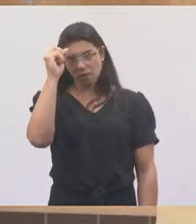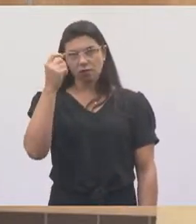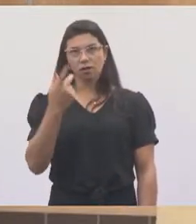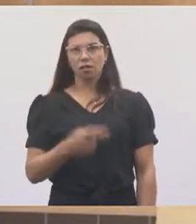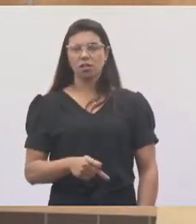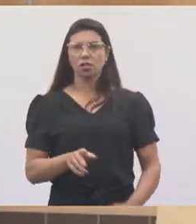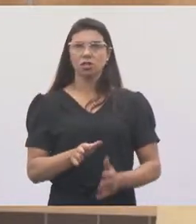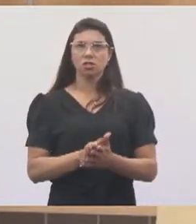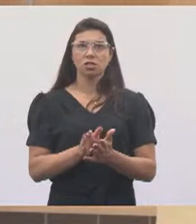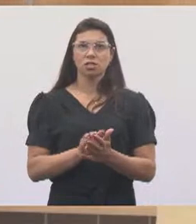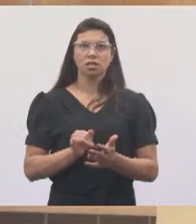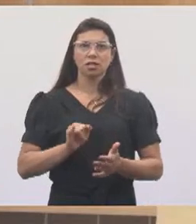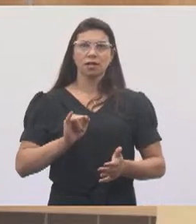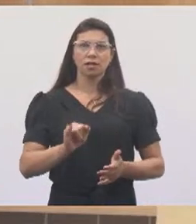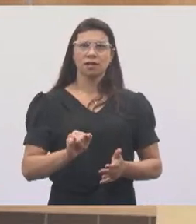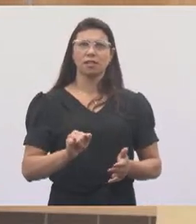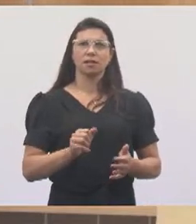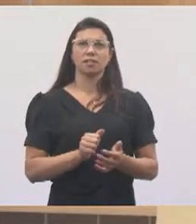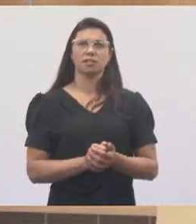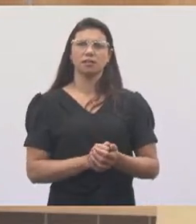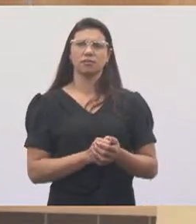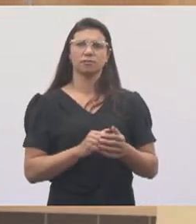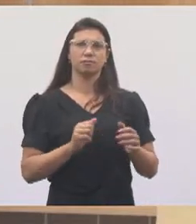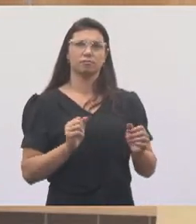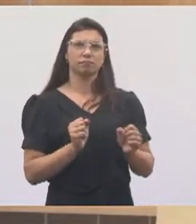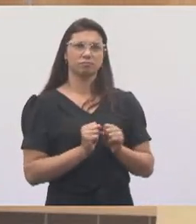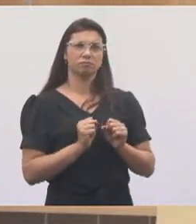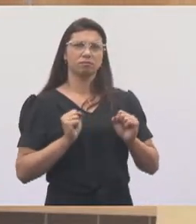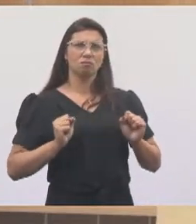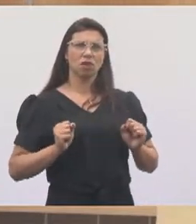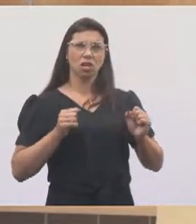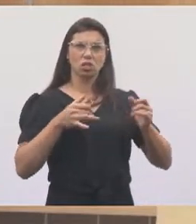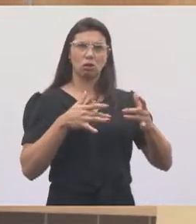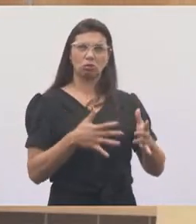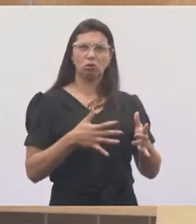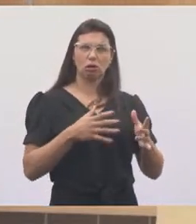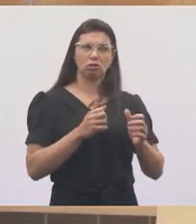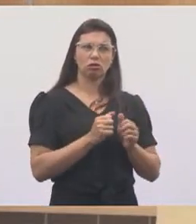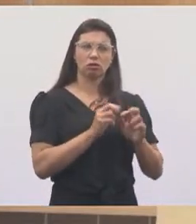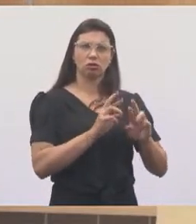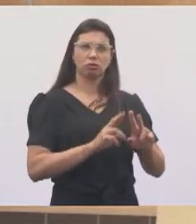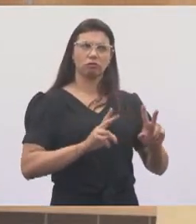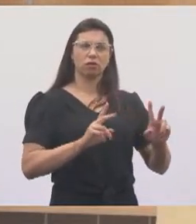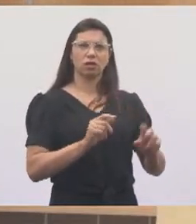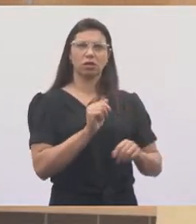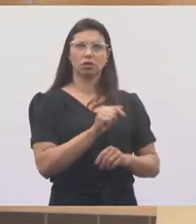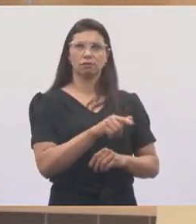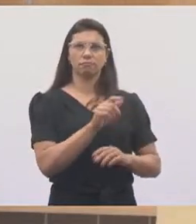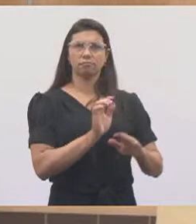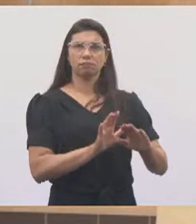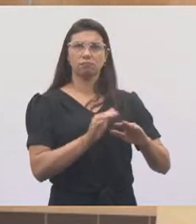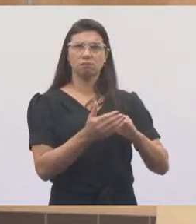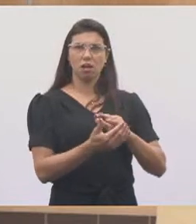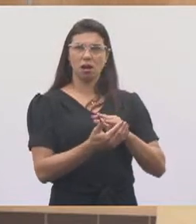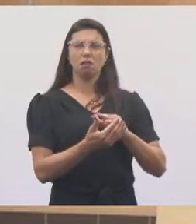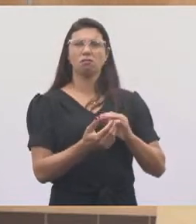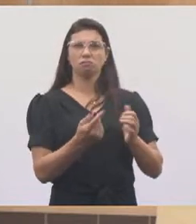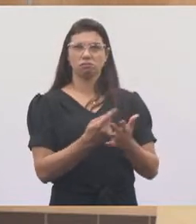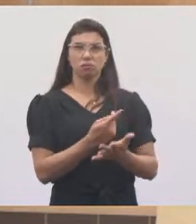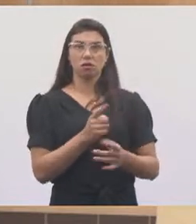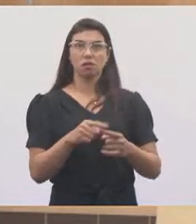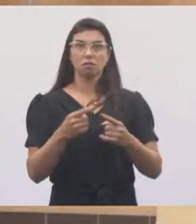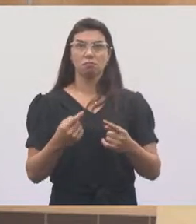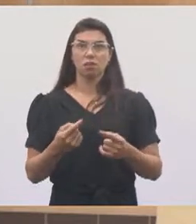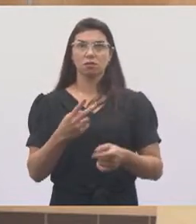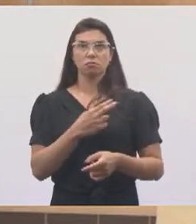atitudes estranhas no bairro e acabou tendo algumas ameaças. E o doutor Tales ali, como meu